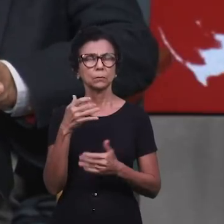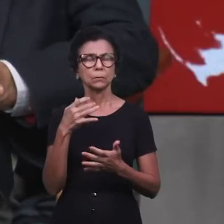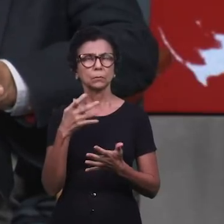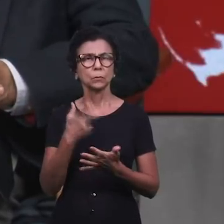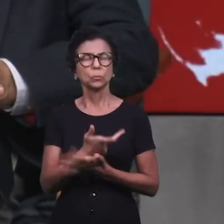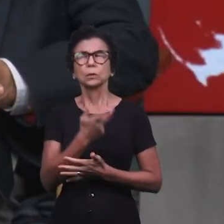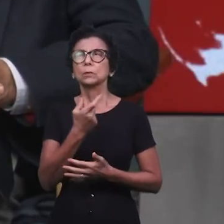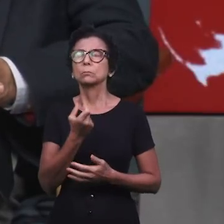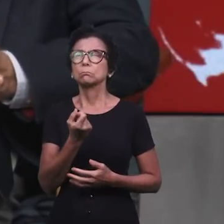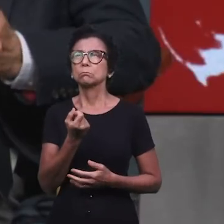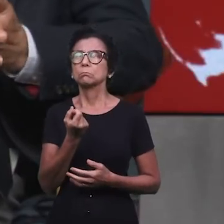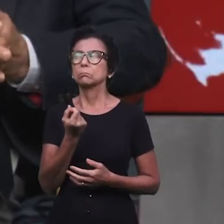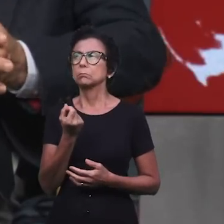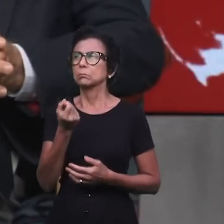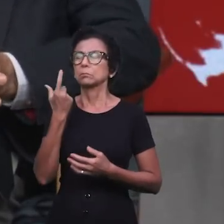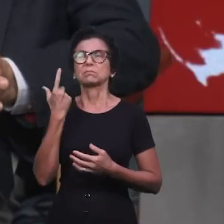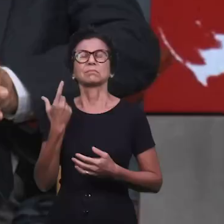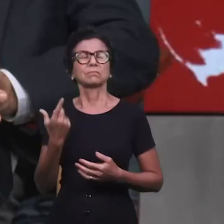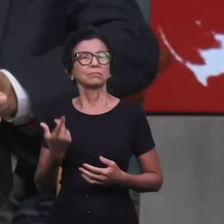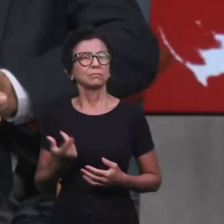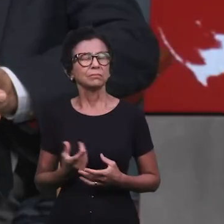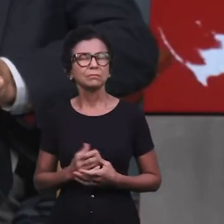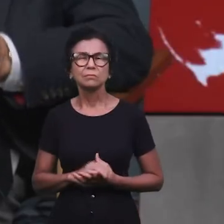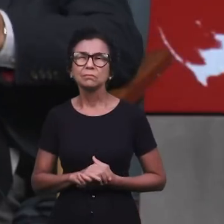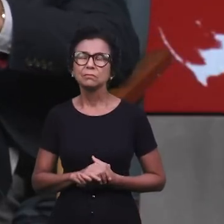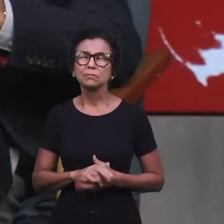inusitado. Por que isso?